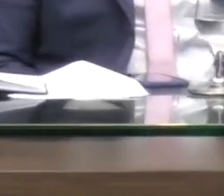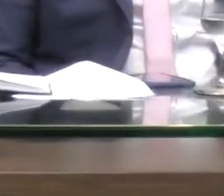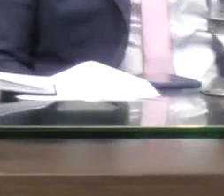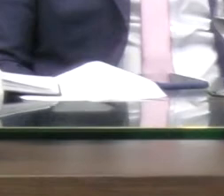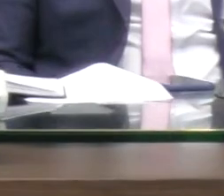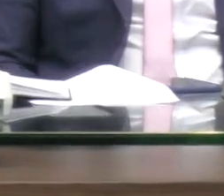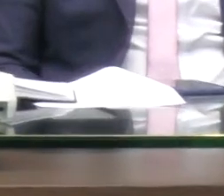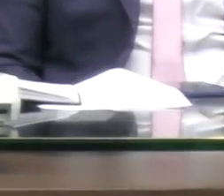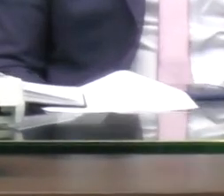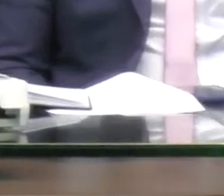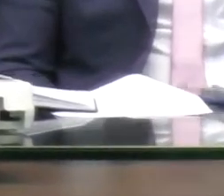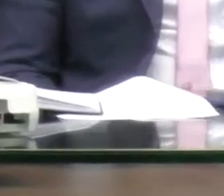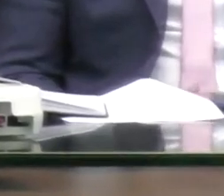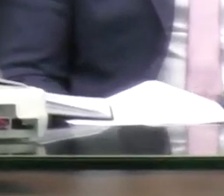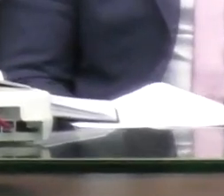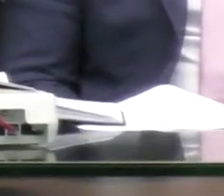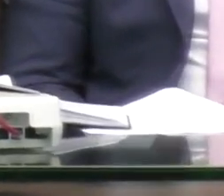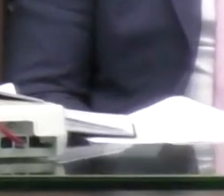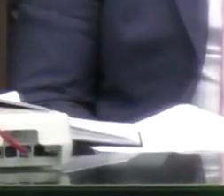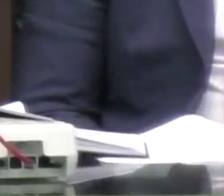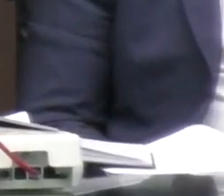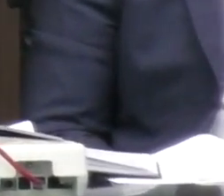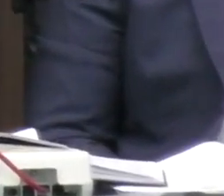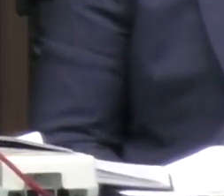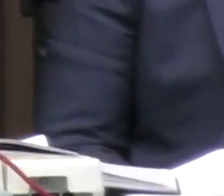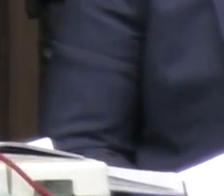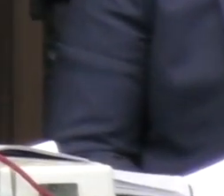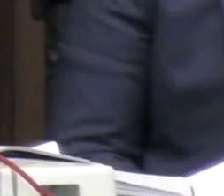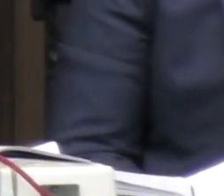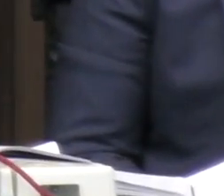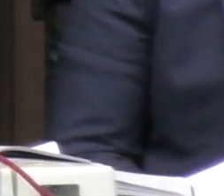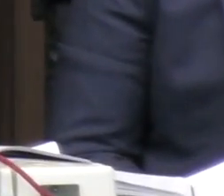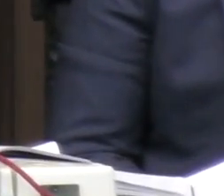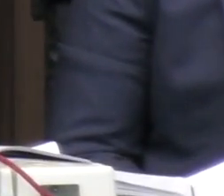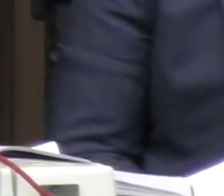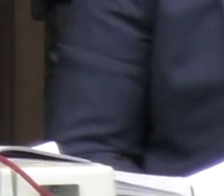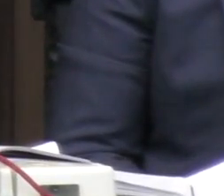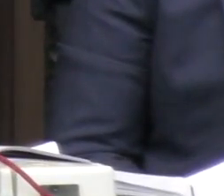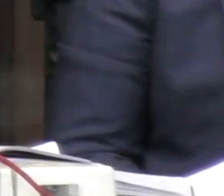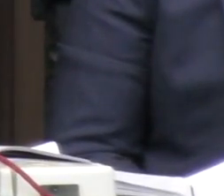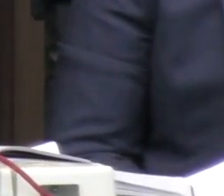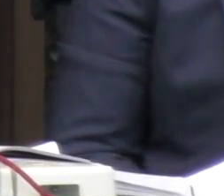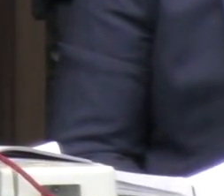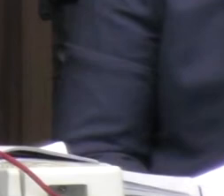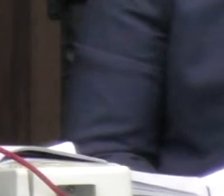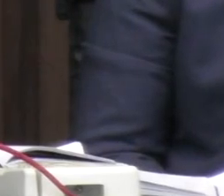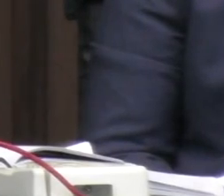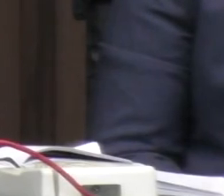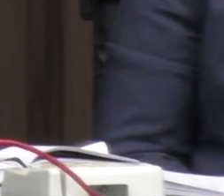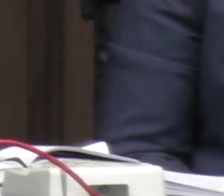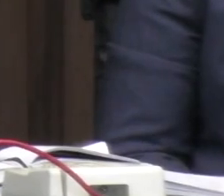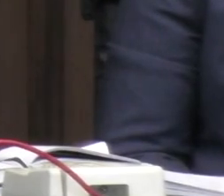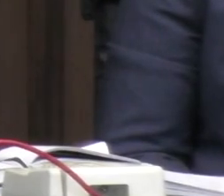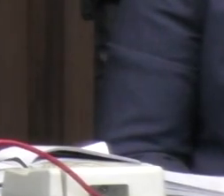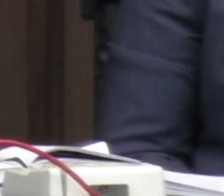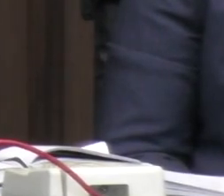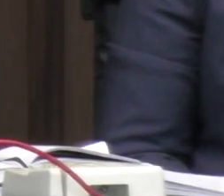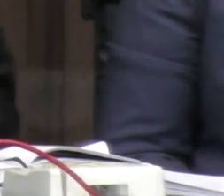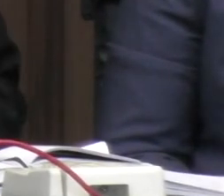tem as prioridades deputado Belão por favor vossa senhora já foi presidente da casa eu estou comunicando